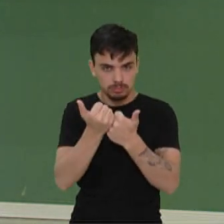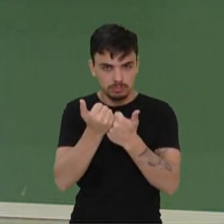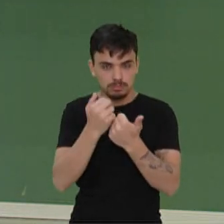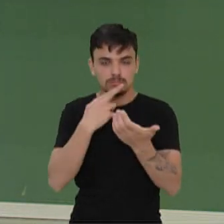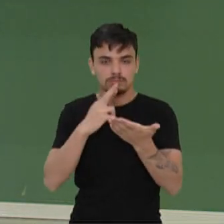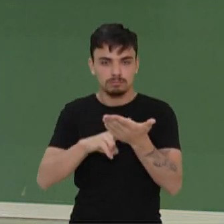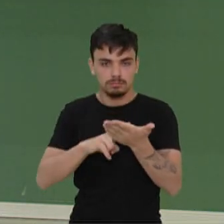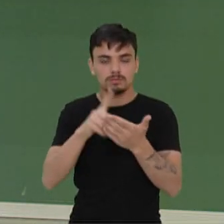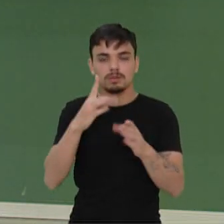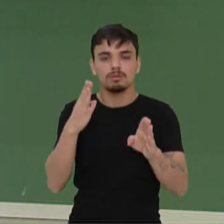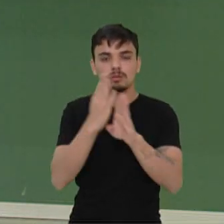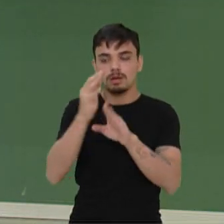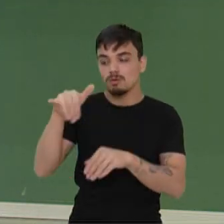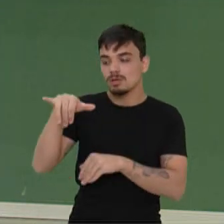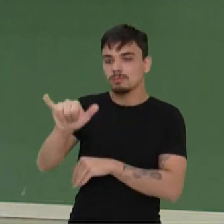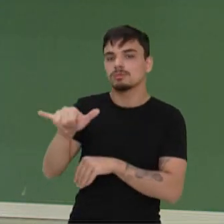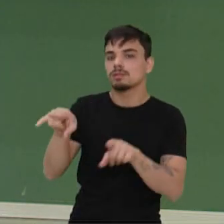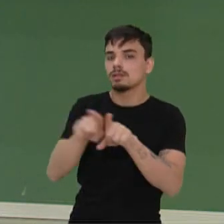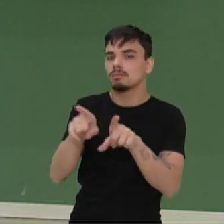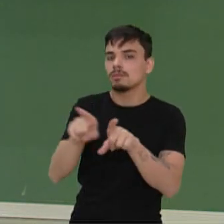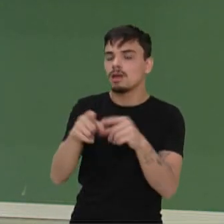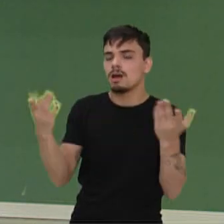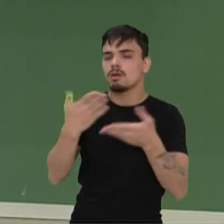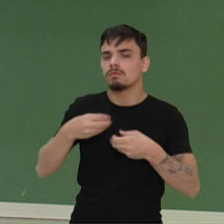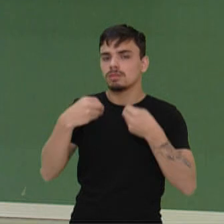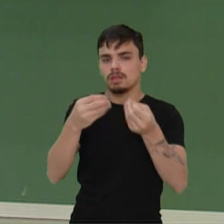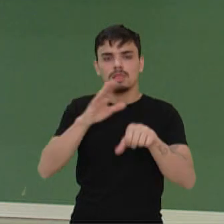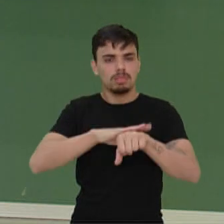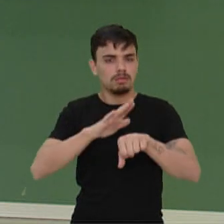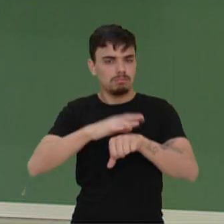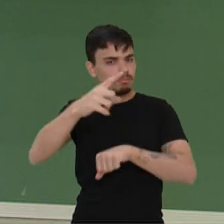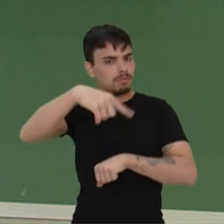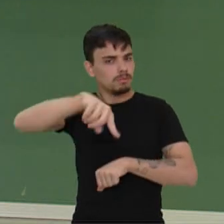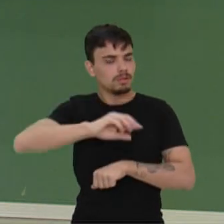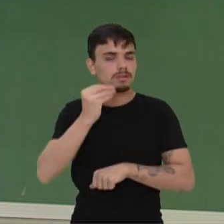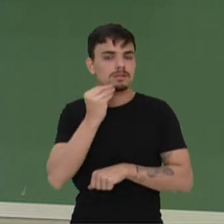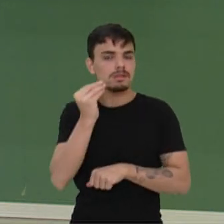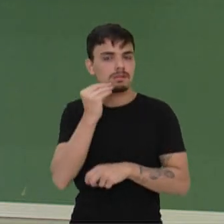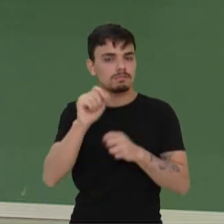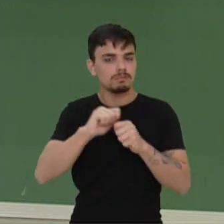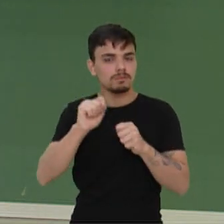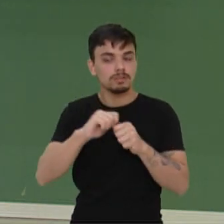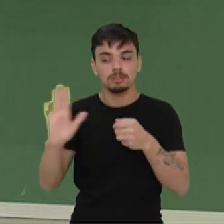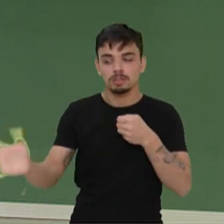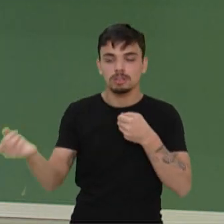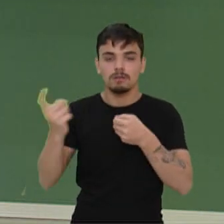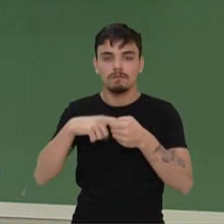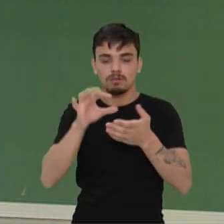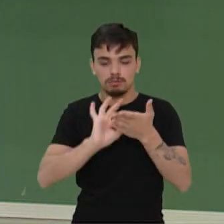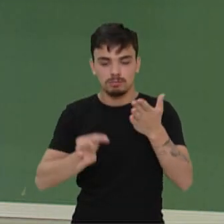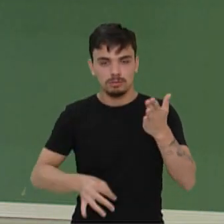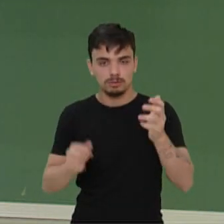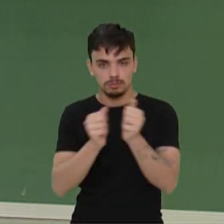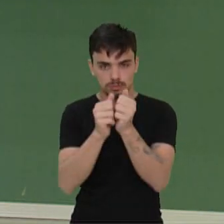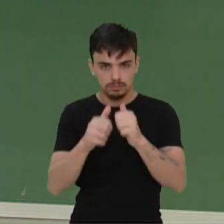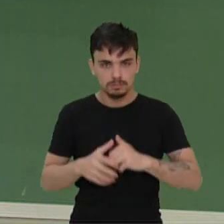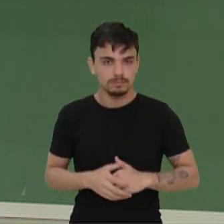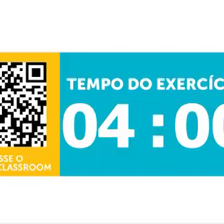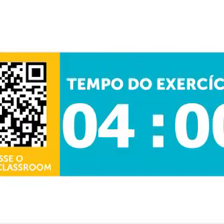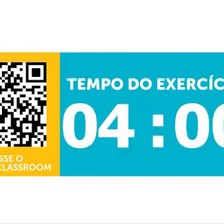encontrar o y do vértice. Beleza? Vou dar algum tempinho para vocês tentarem fazer e já volto com a correção.